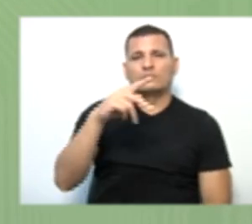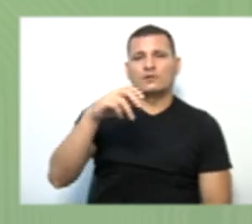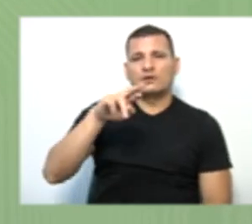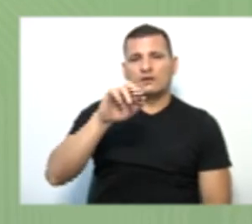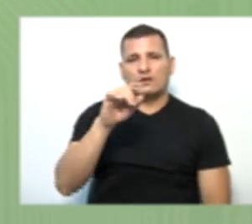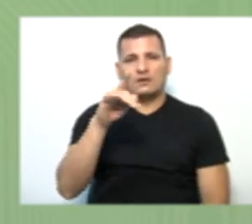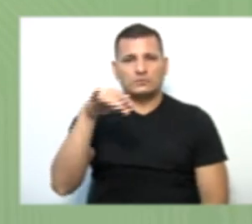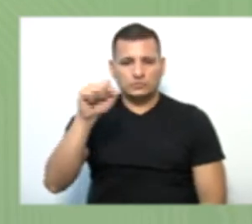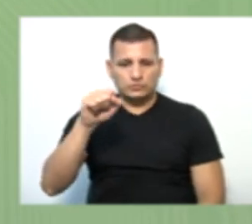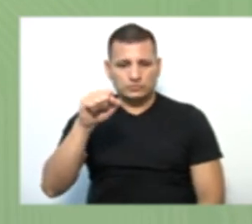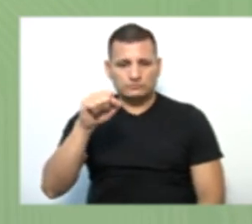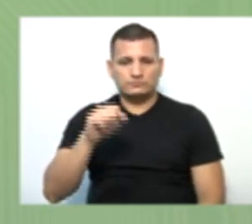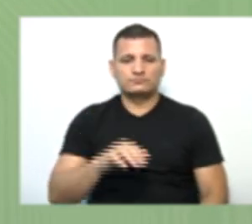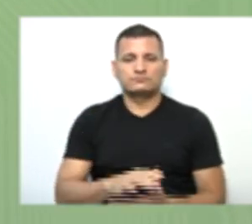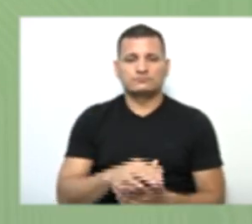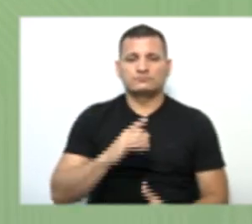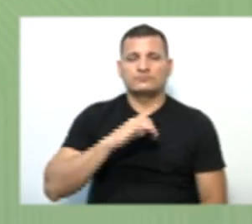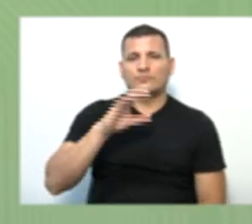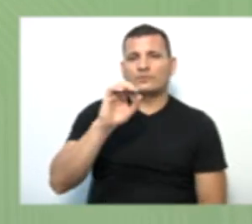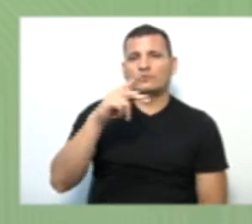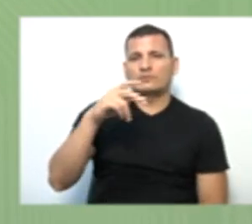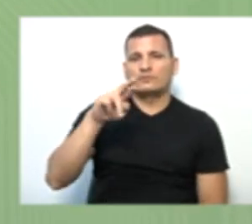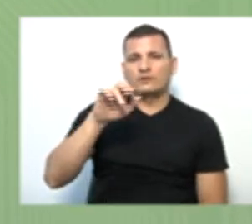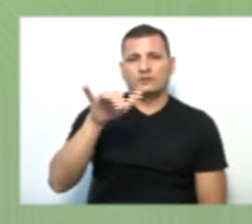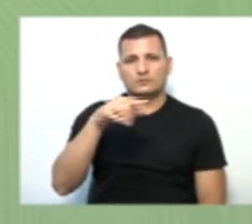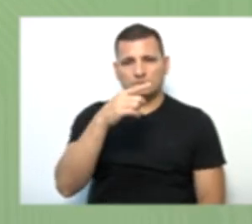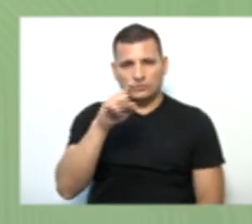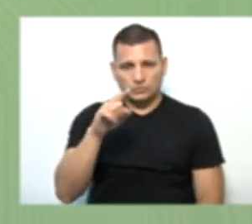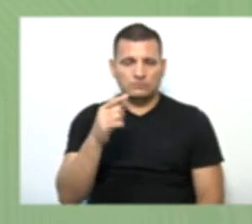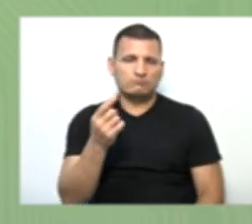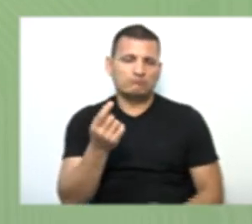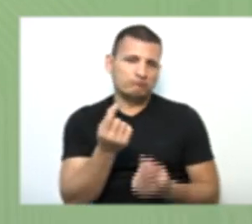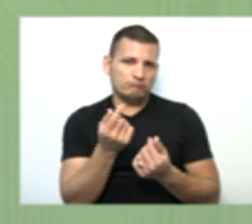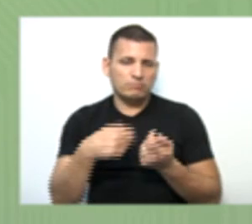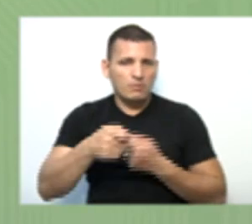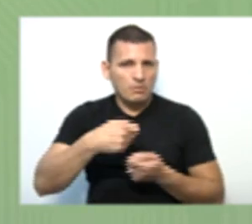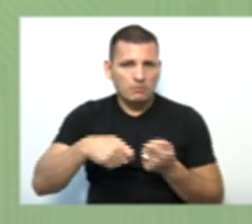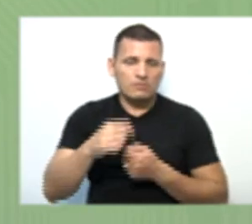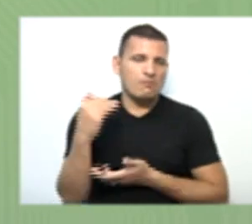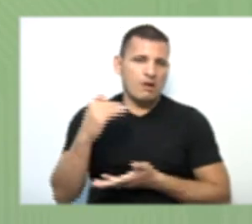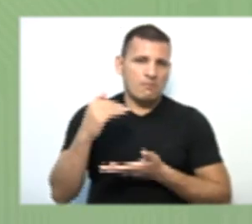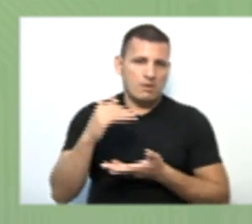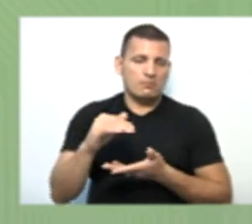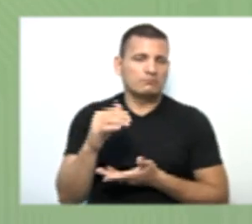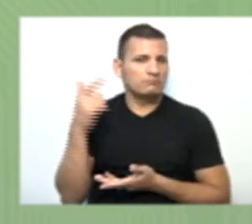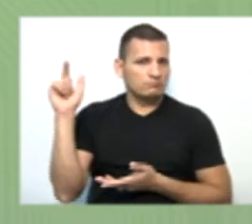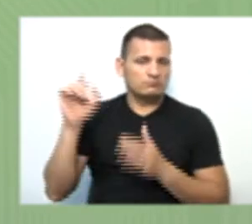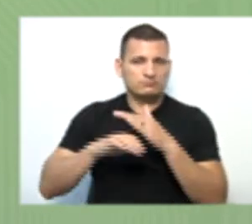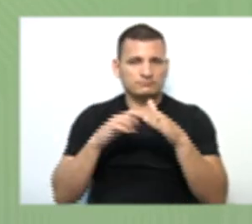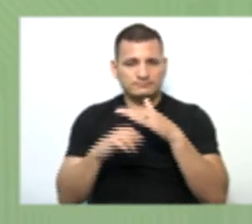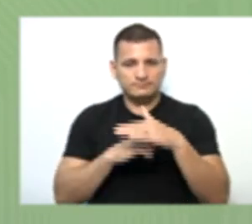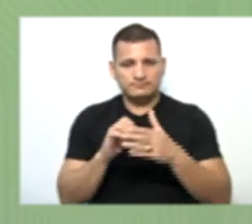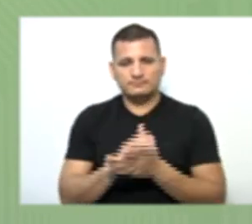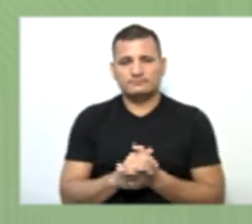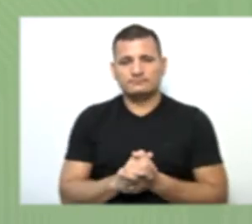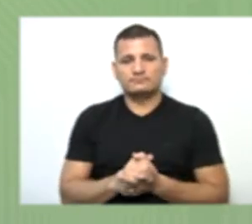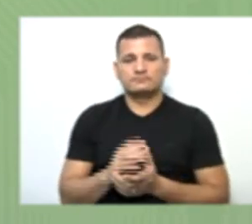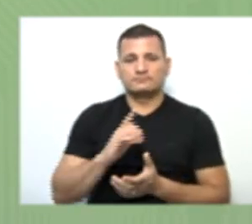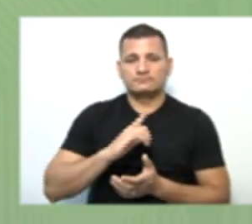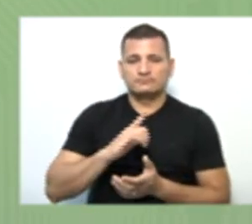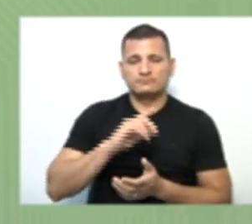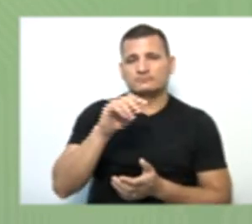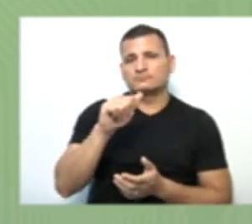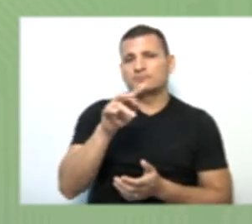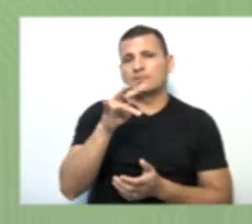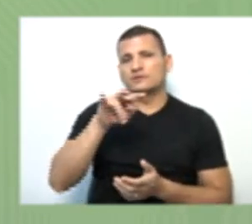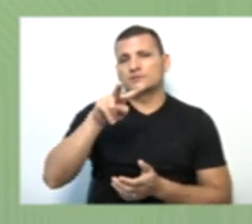Separado também operações com terceiros, quando eu recebo estoque de terceiros. Aí eu tenho ativo não